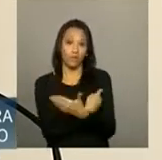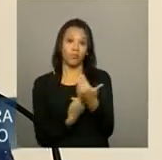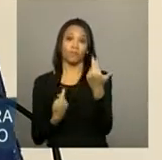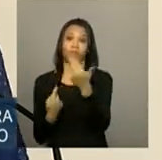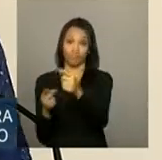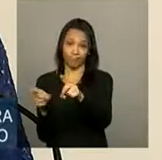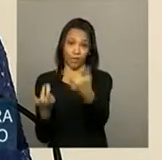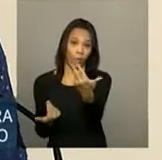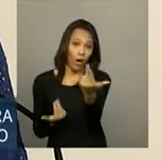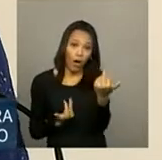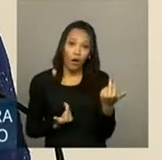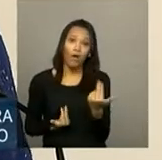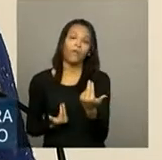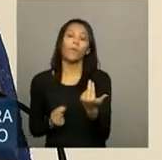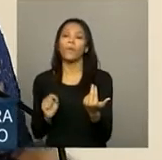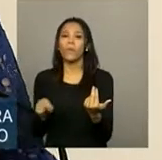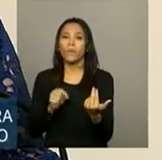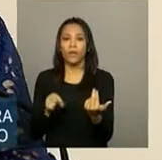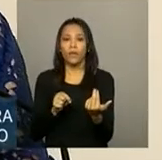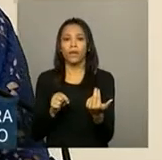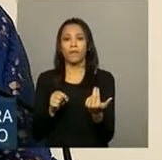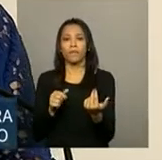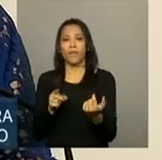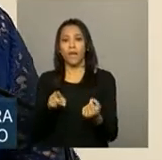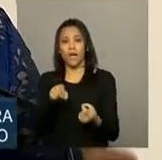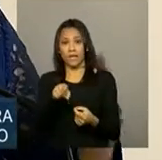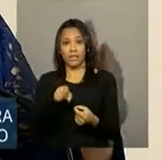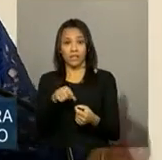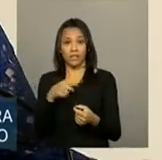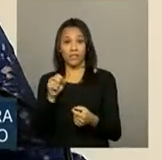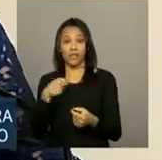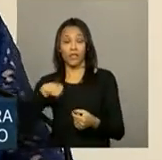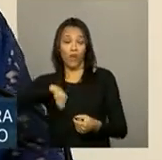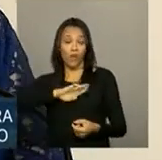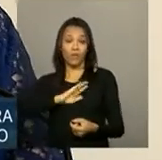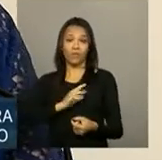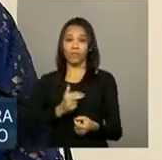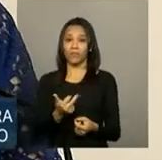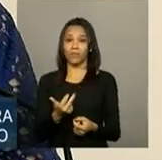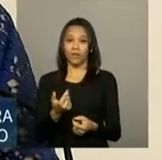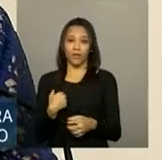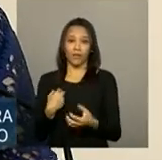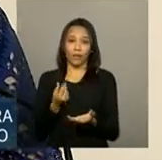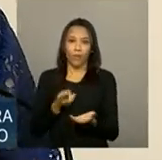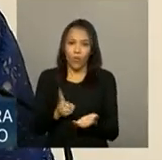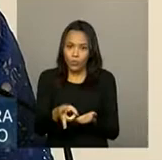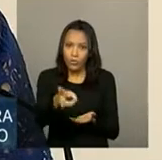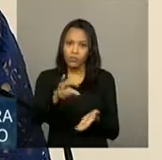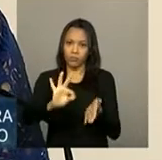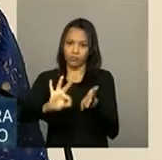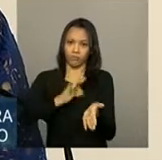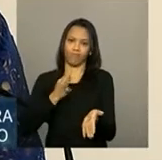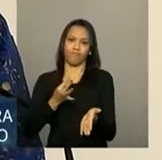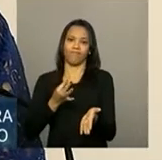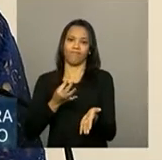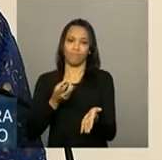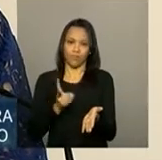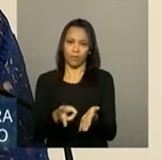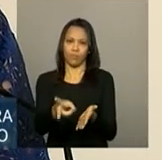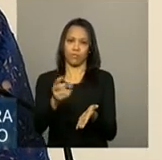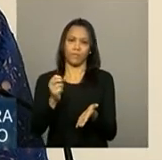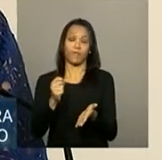pelo fato que seria uma descontinuidade muito grande não proceder a essa assinatura bom